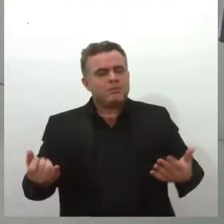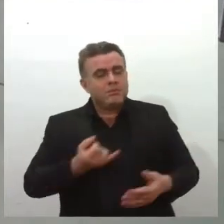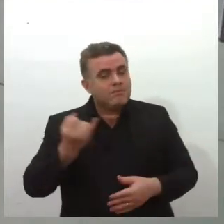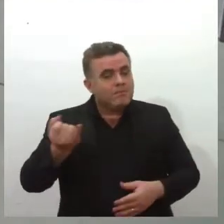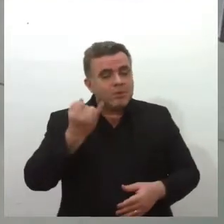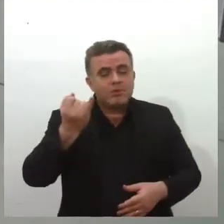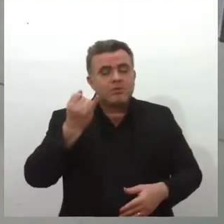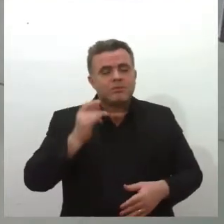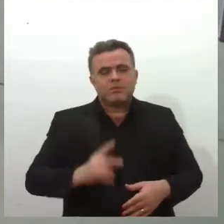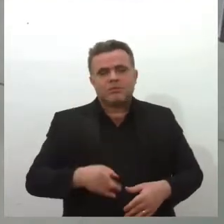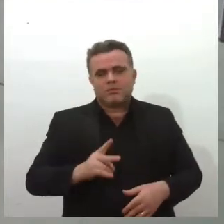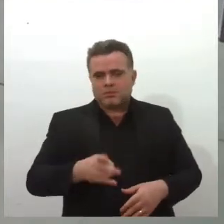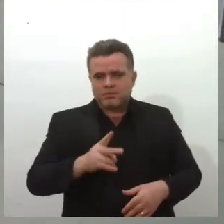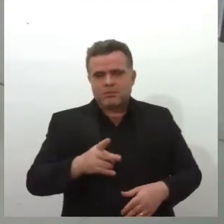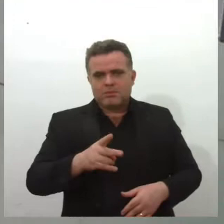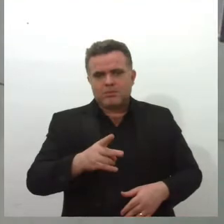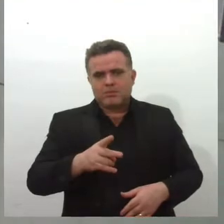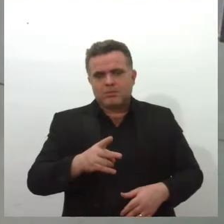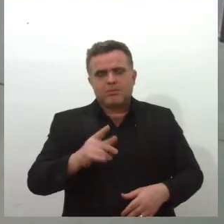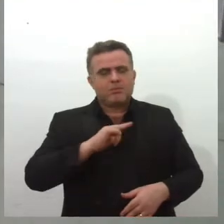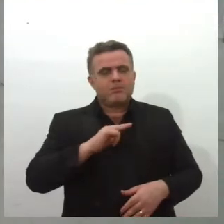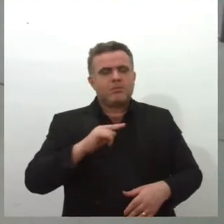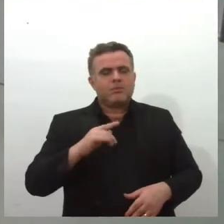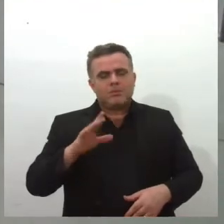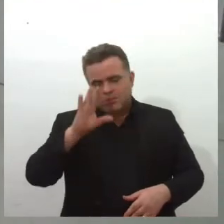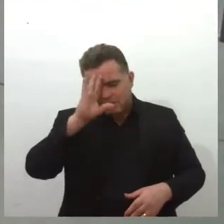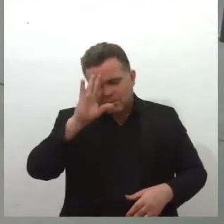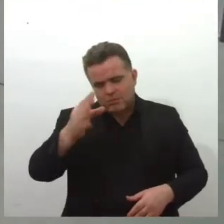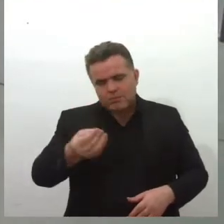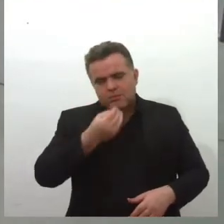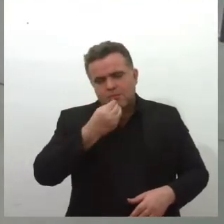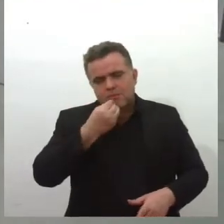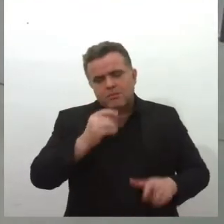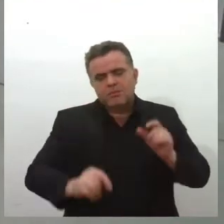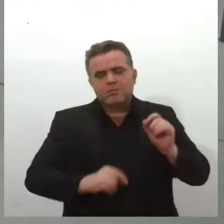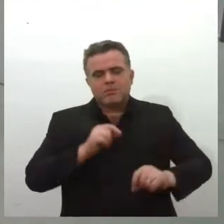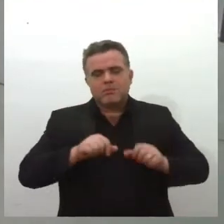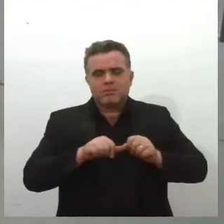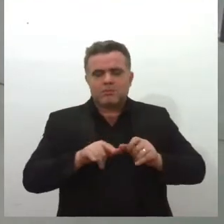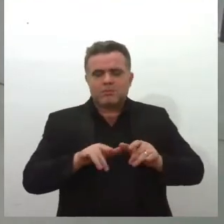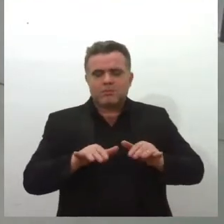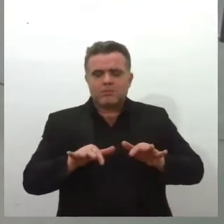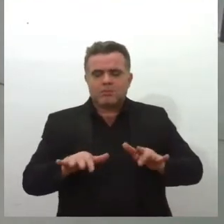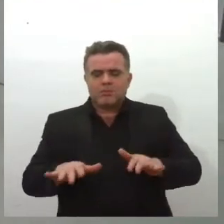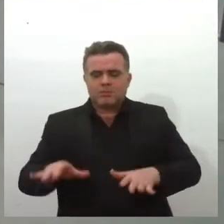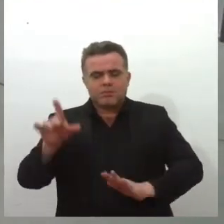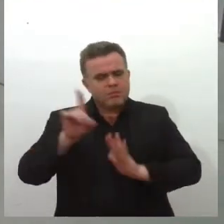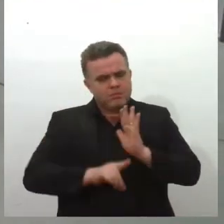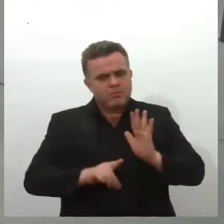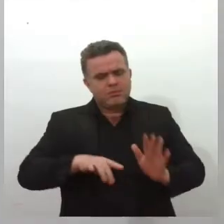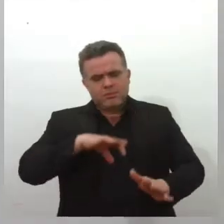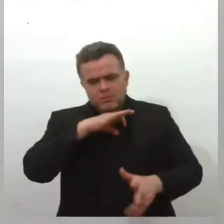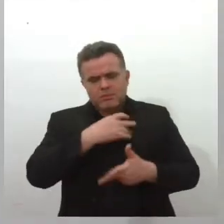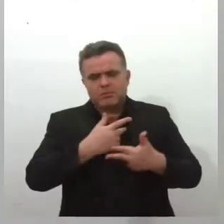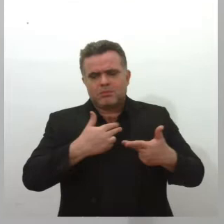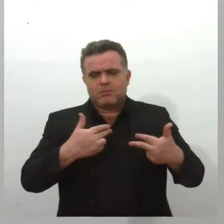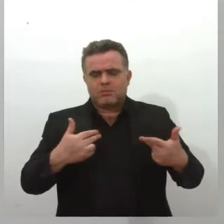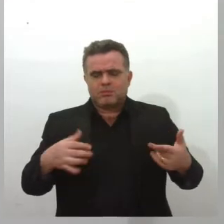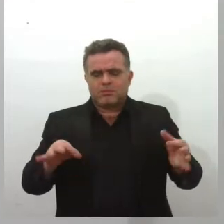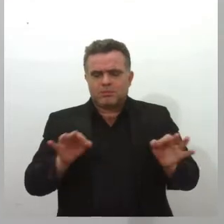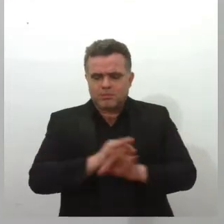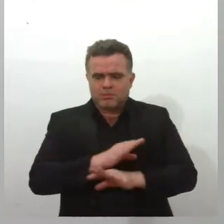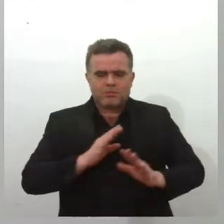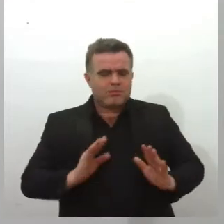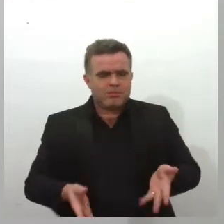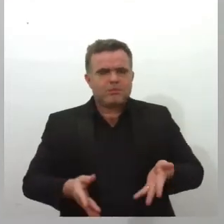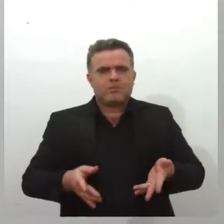importante, principalmente porque é a oportunidade de disseminar, né, o direito animal, porque o direito animal é o que a gente sempre fala, é